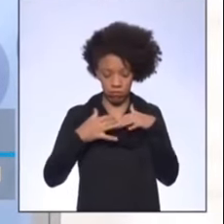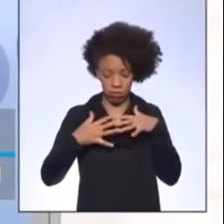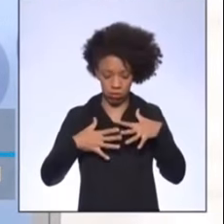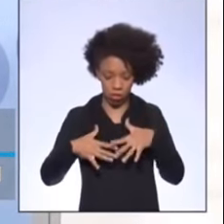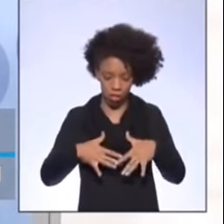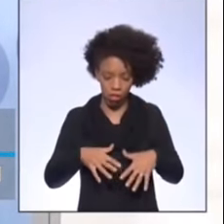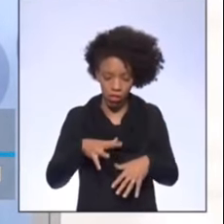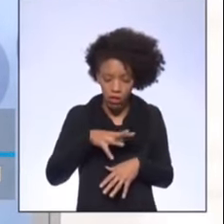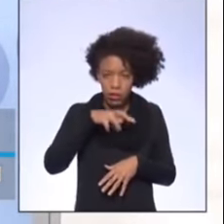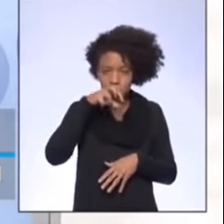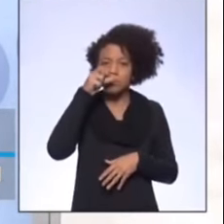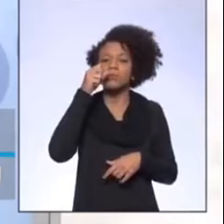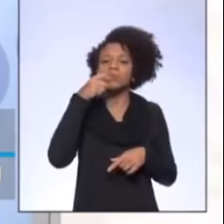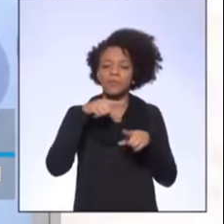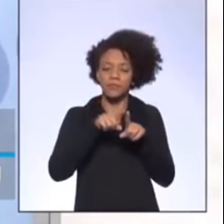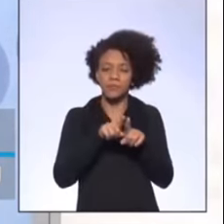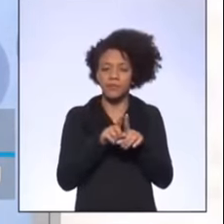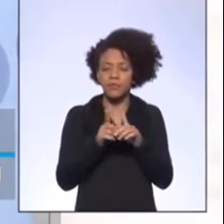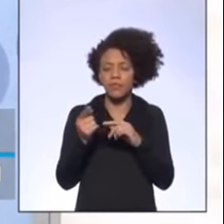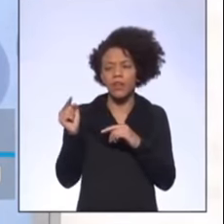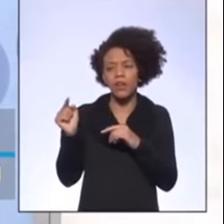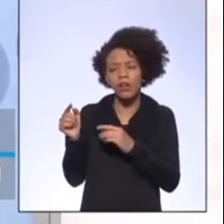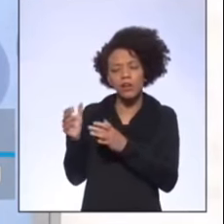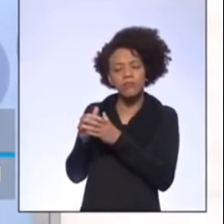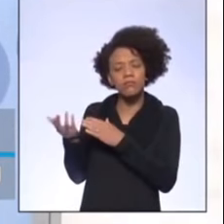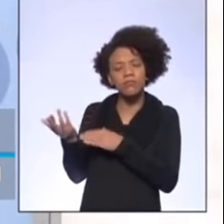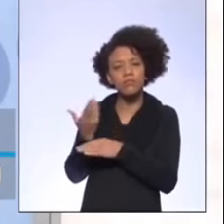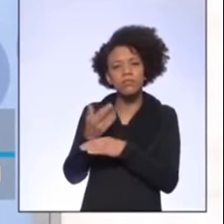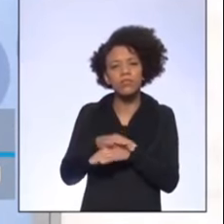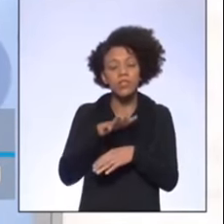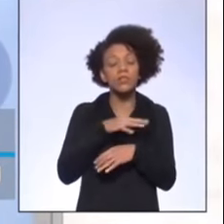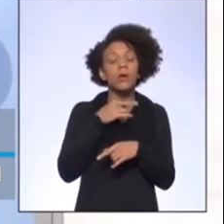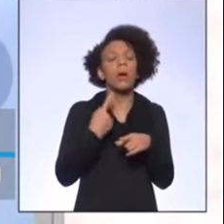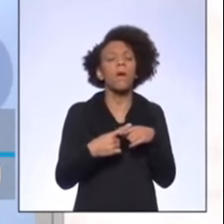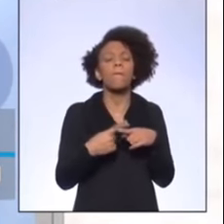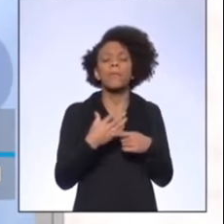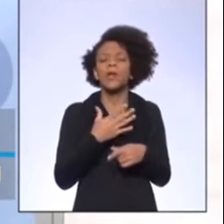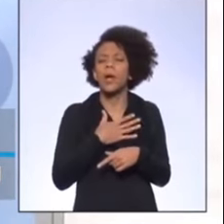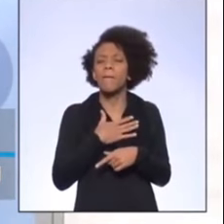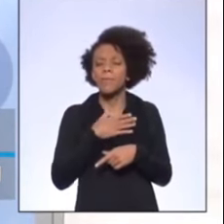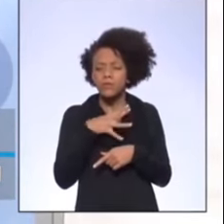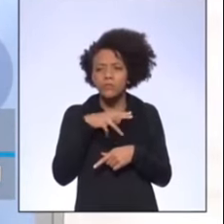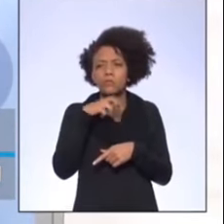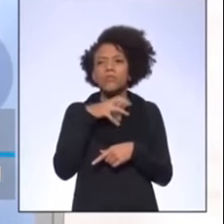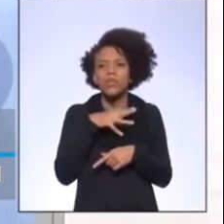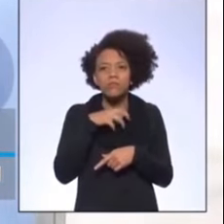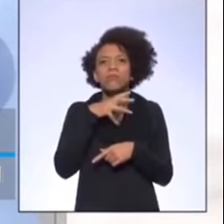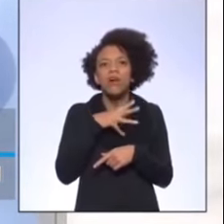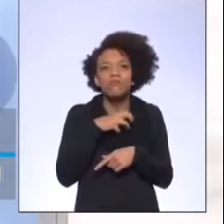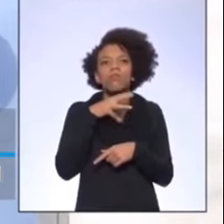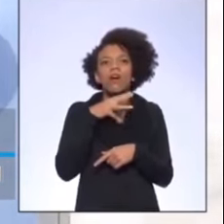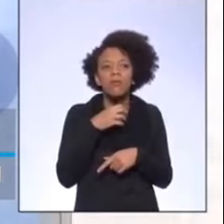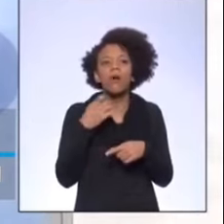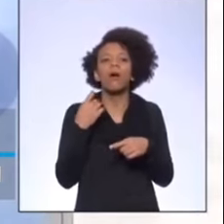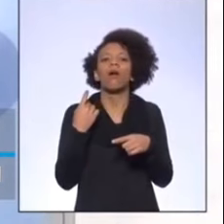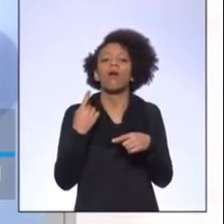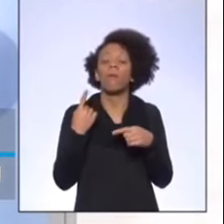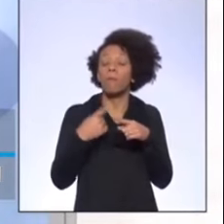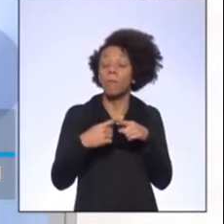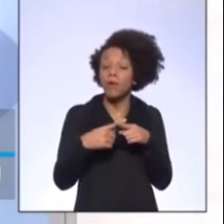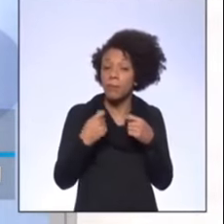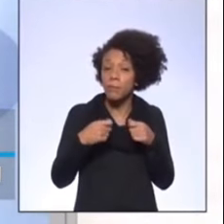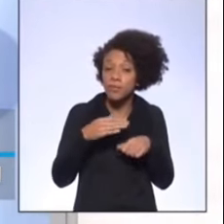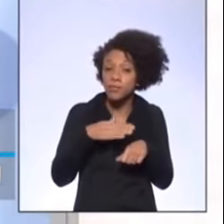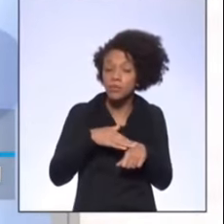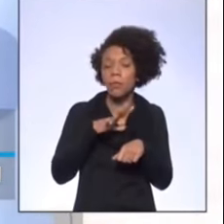levar oxigênio. Aí alguém falou aqui da respiração. Por que a minha respiração fica ofegante? Porque precisa de mais